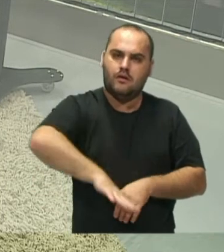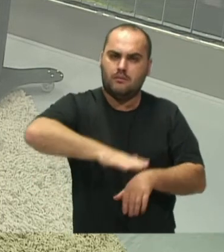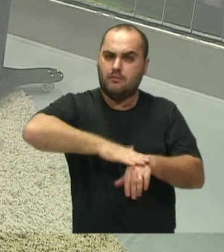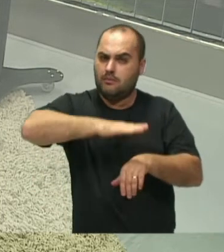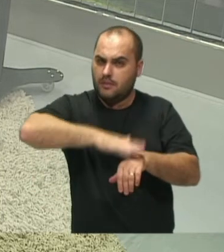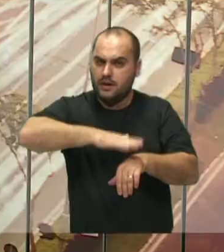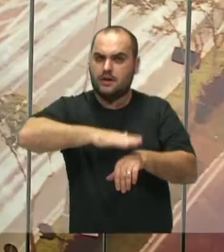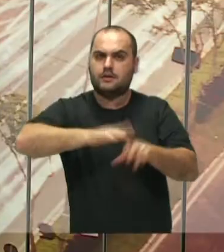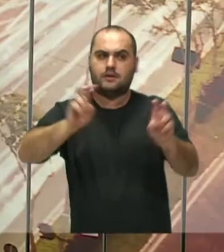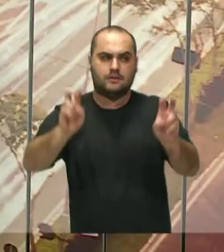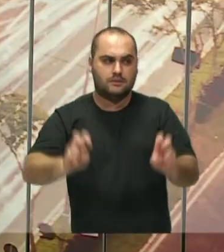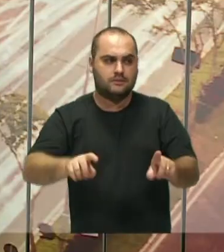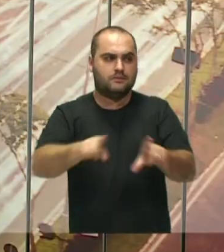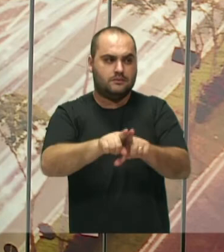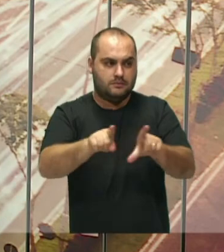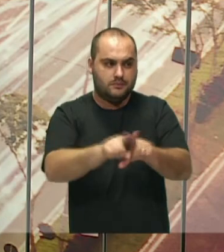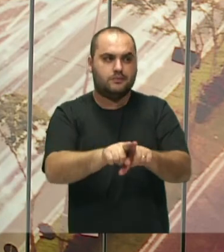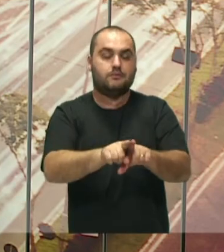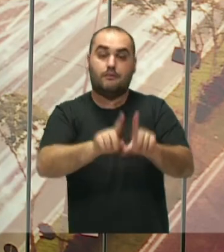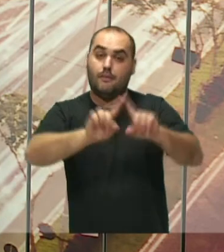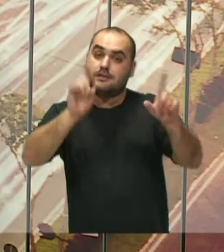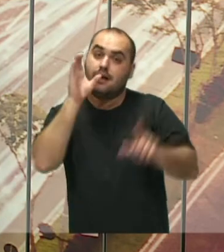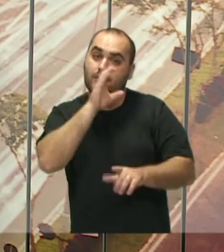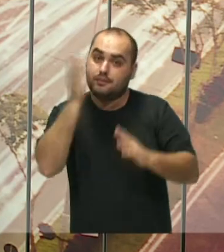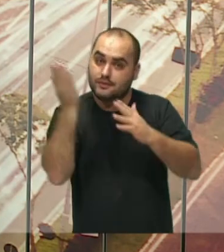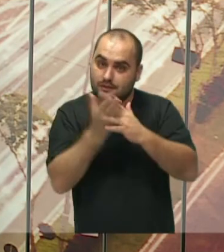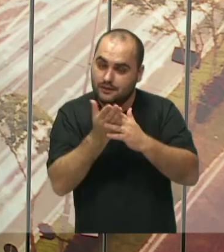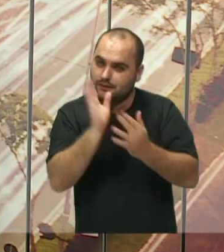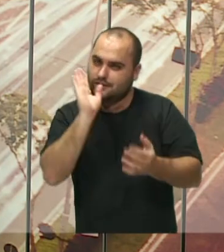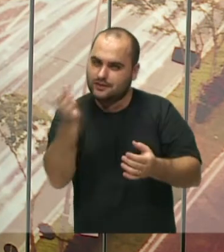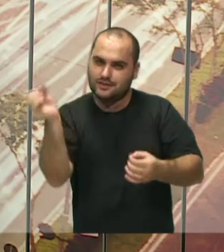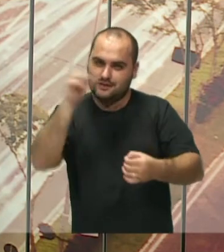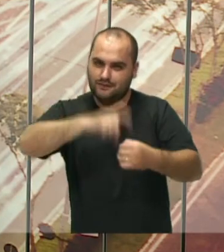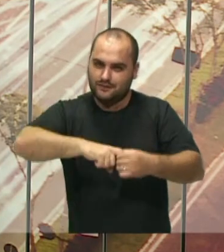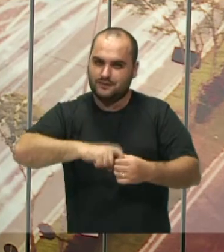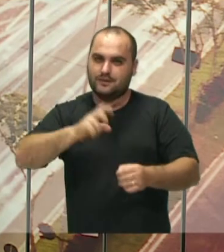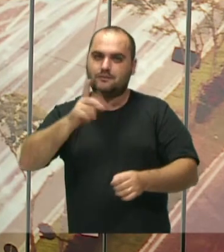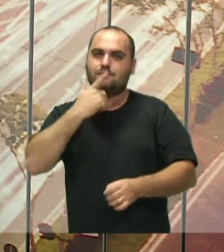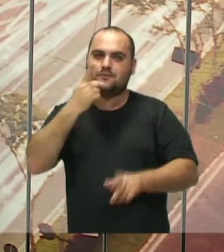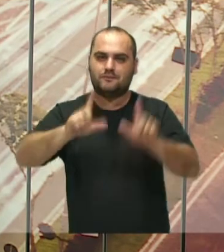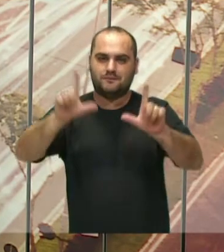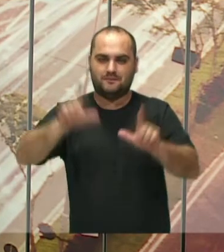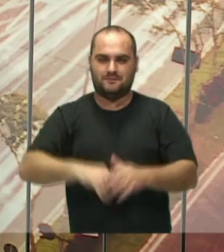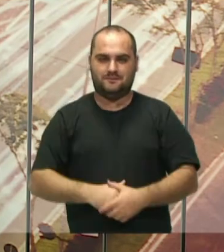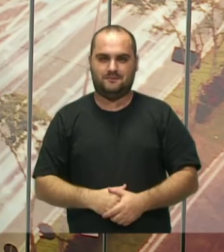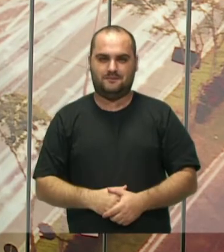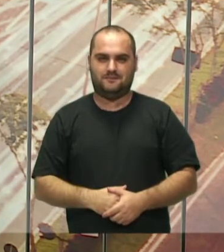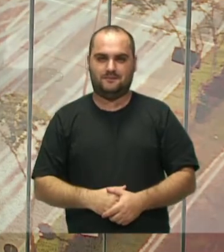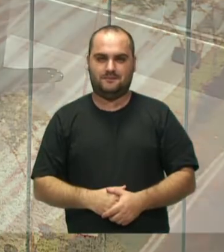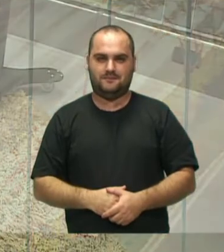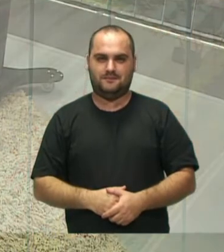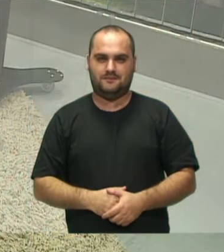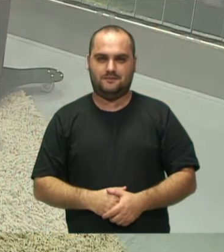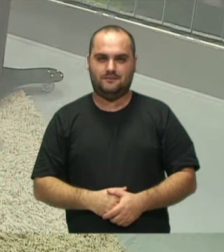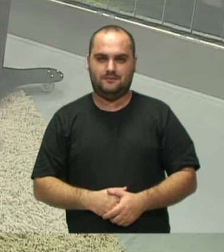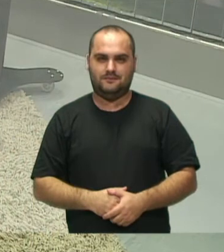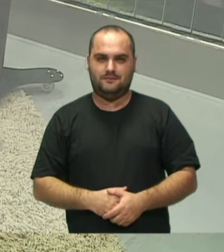pouquinho sobre a sua trajetória também mas nós vamos rapidinho para o intervalo e já voltamos um programa Fala vereador